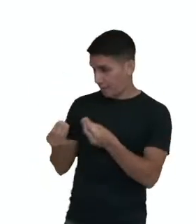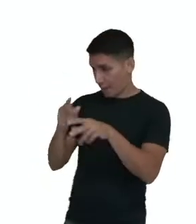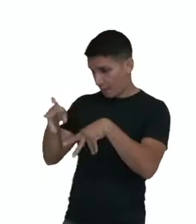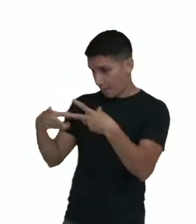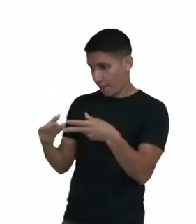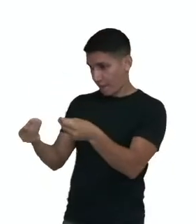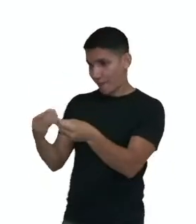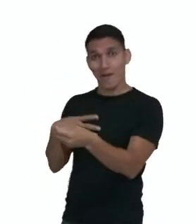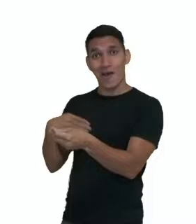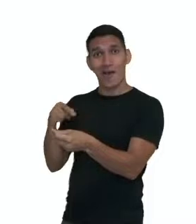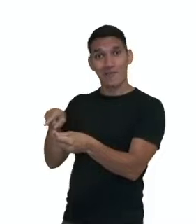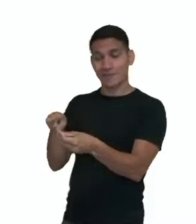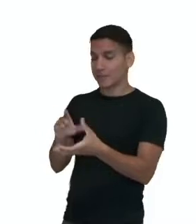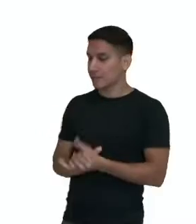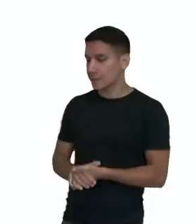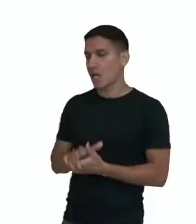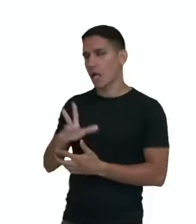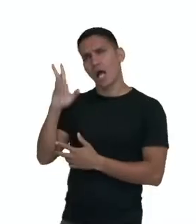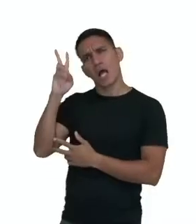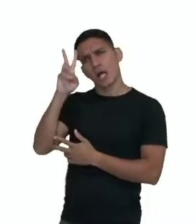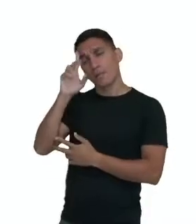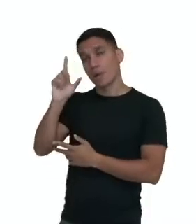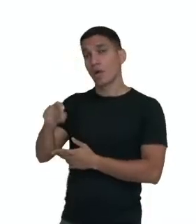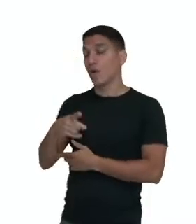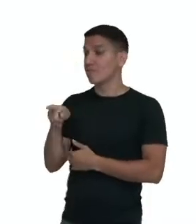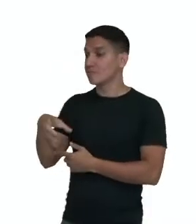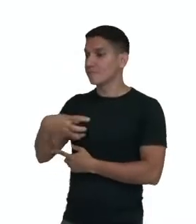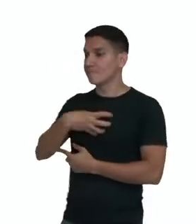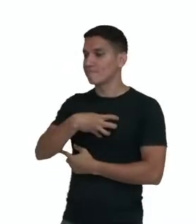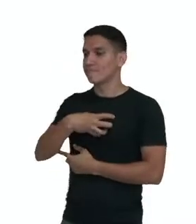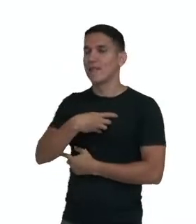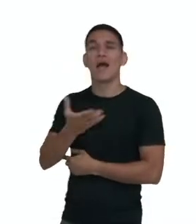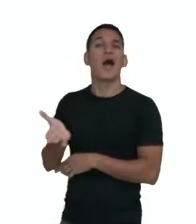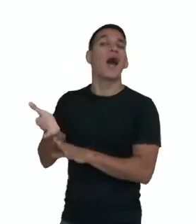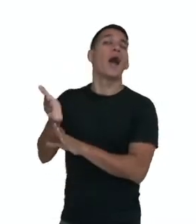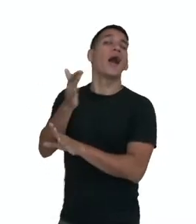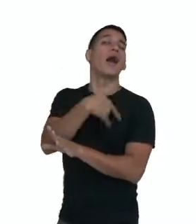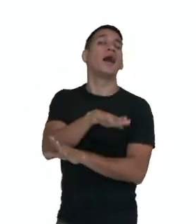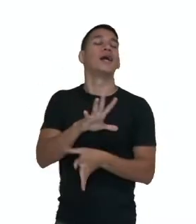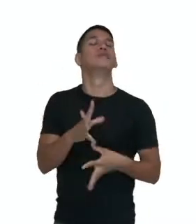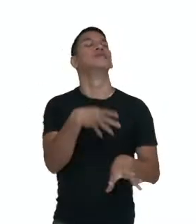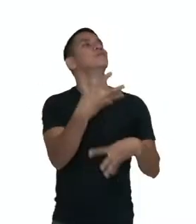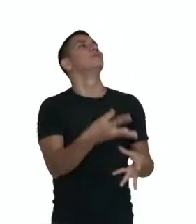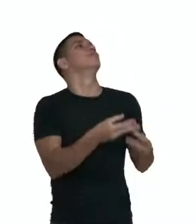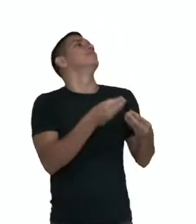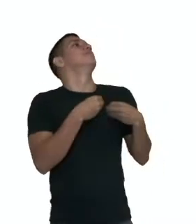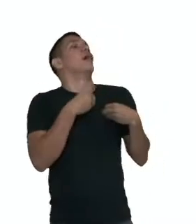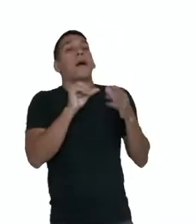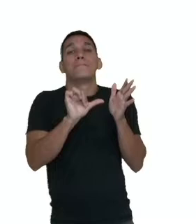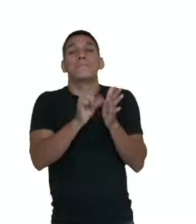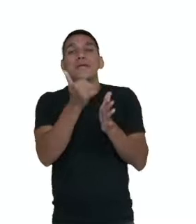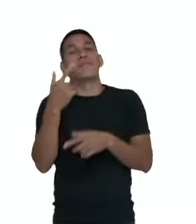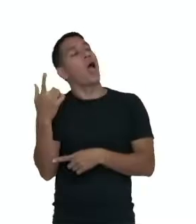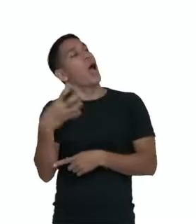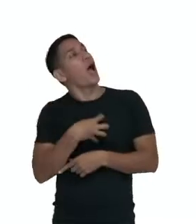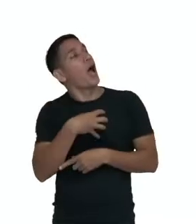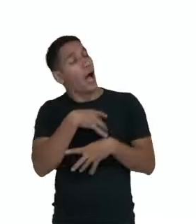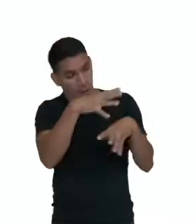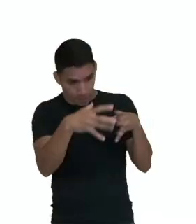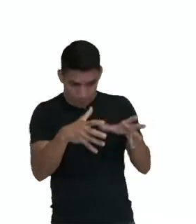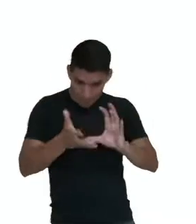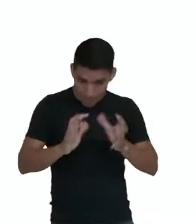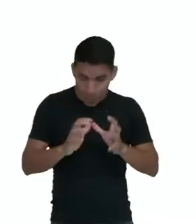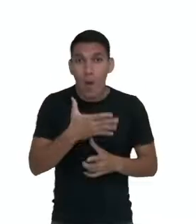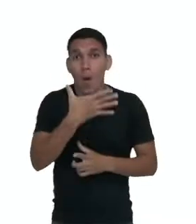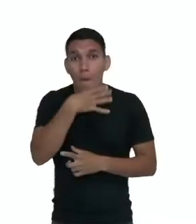ao filho, lembrando o prazer que sentira ao ganhar a sua primeira bola do pai.